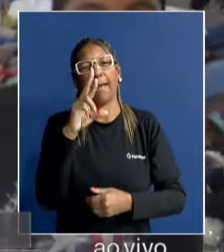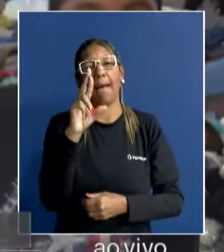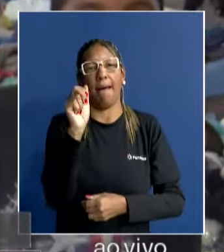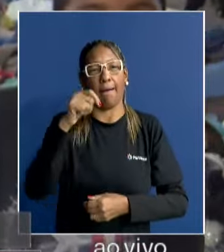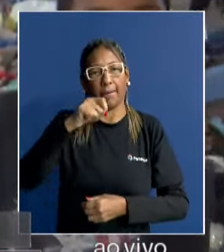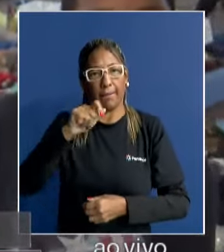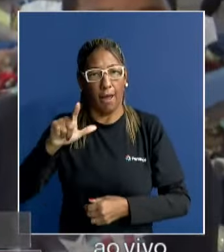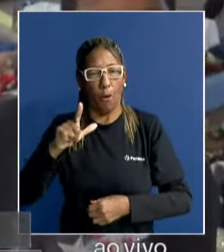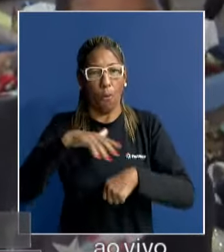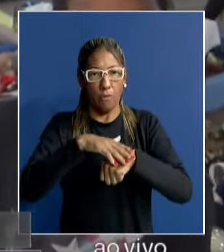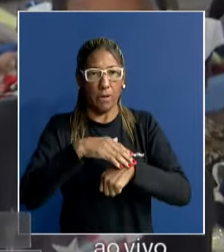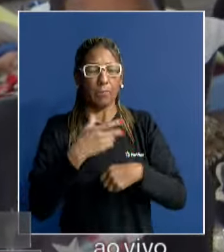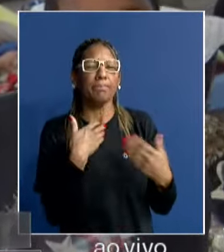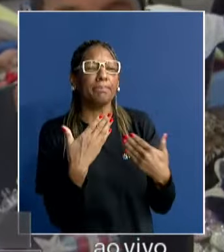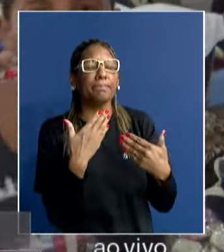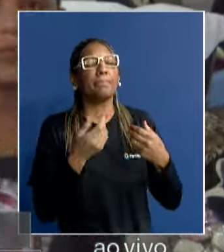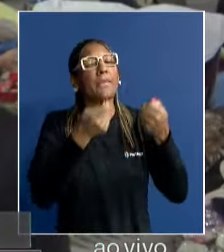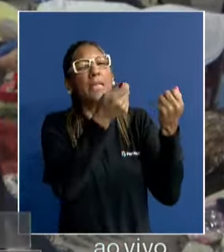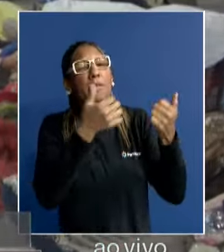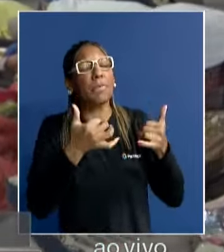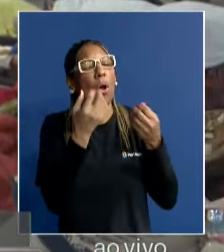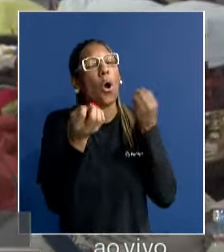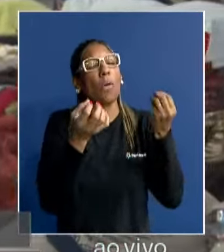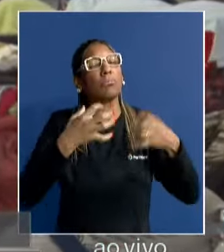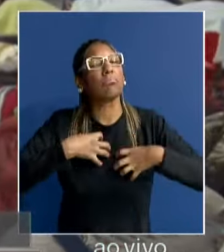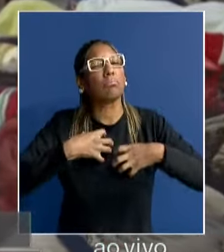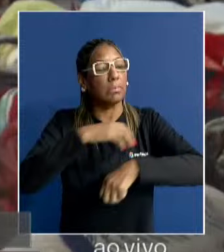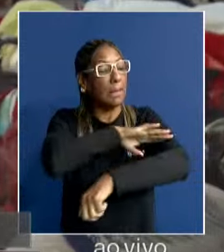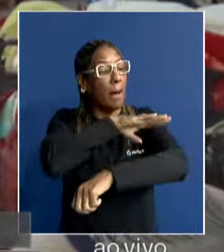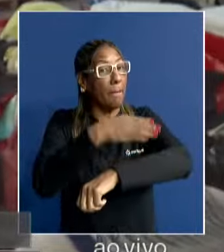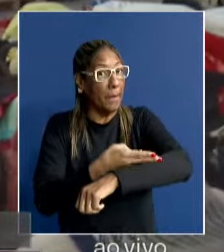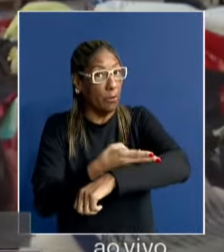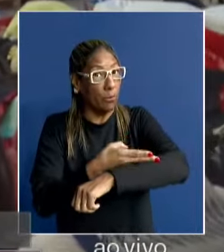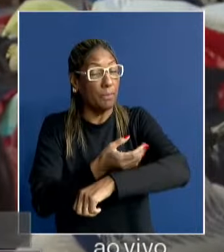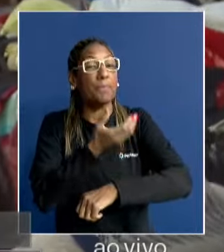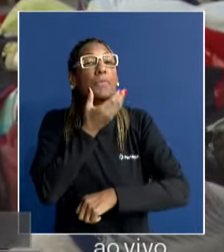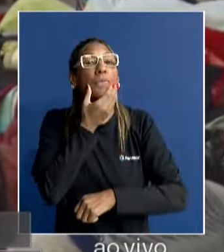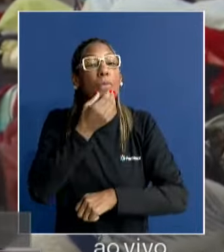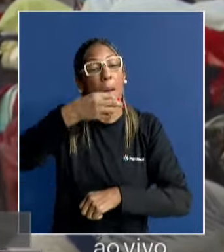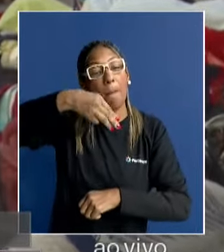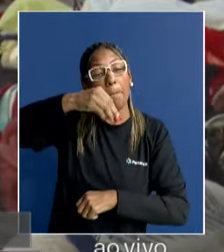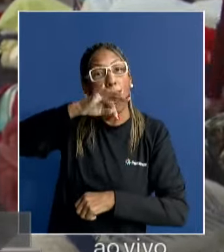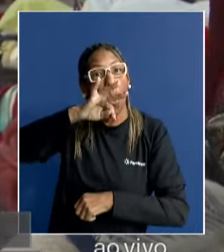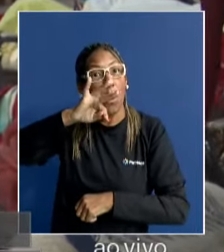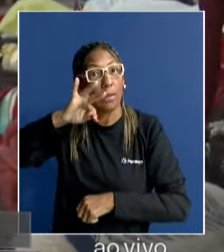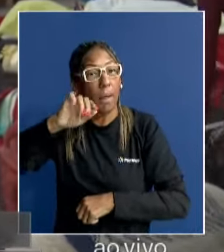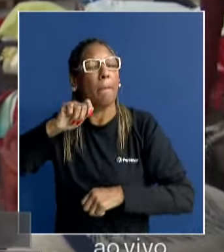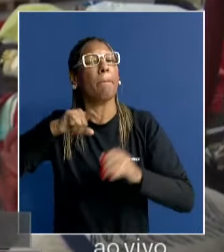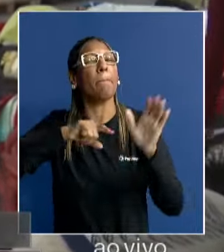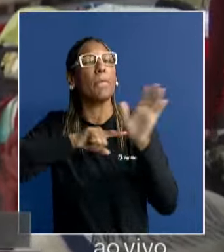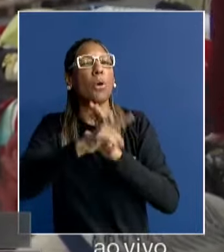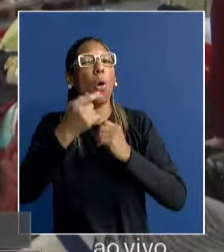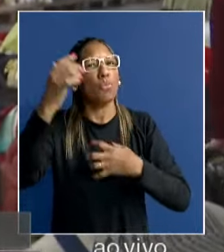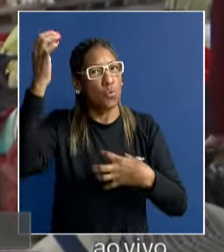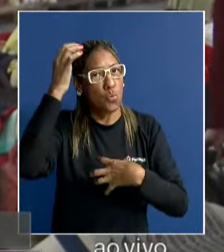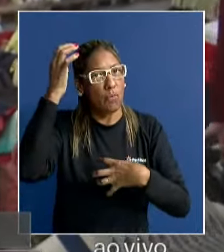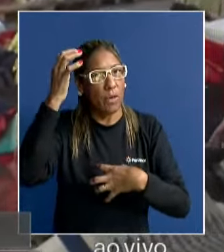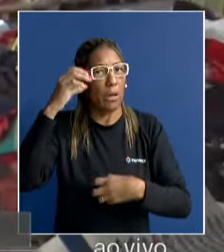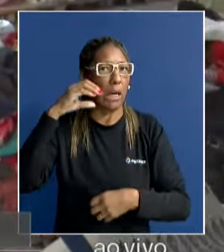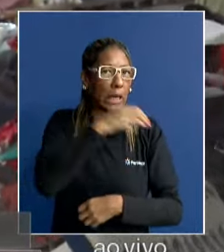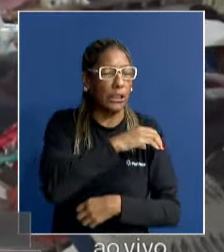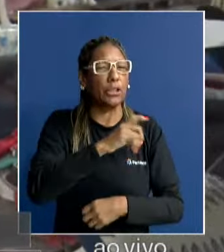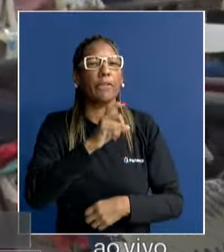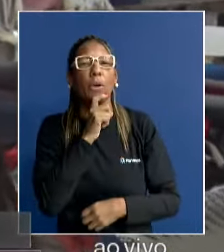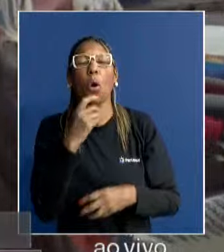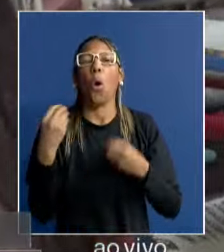conosco. Quero que tu nos atualize da situação aqui do abrigo. Uma outra pergunta, dos chuveiros, vocês estão tomando banho com água